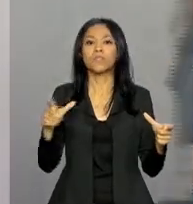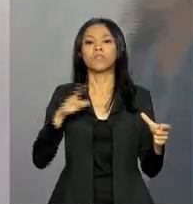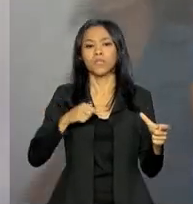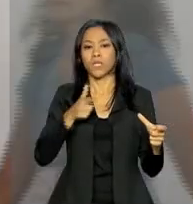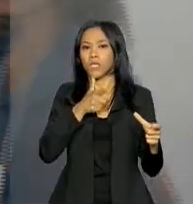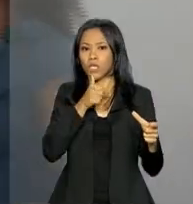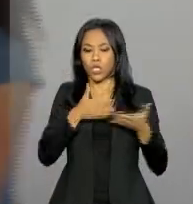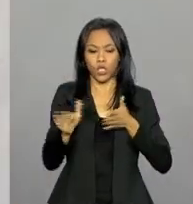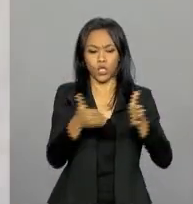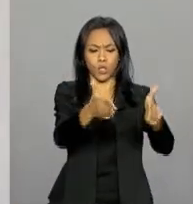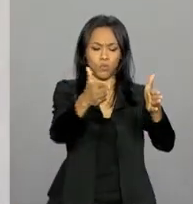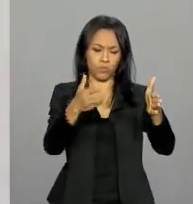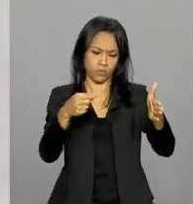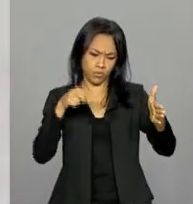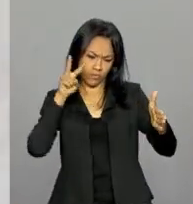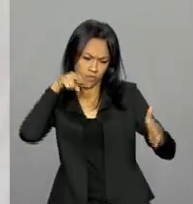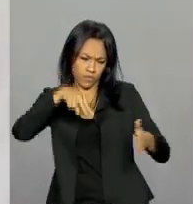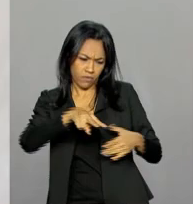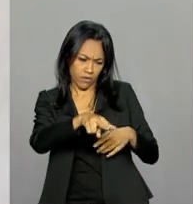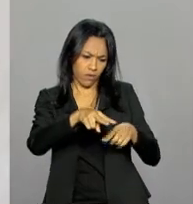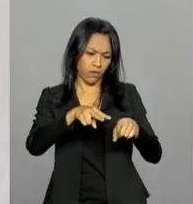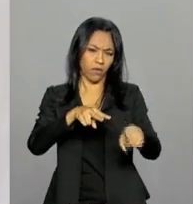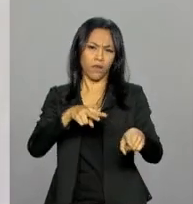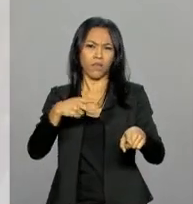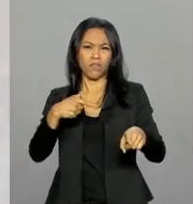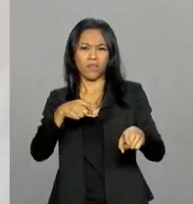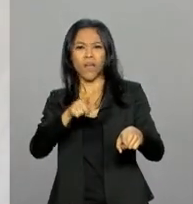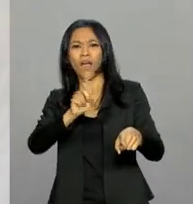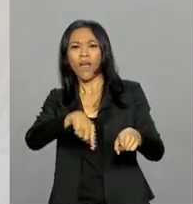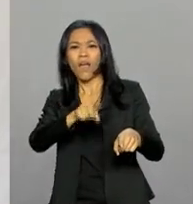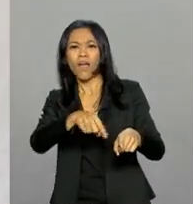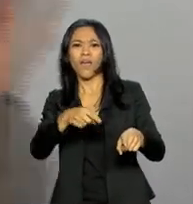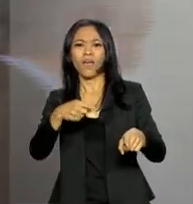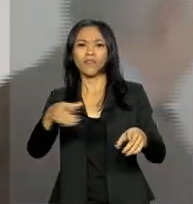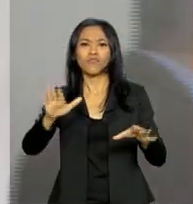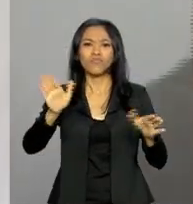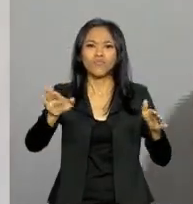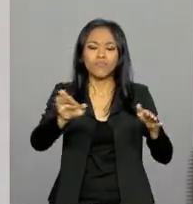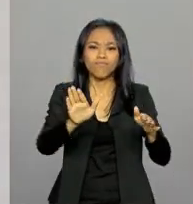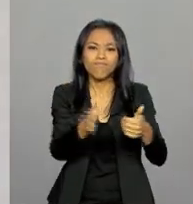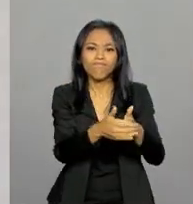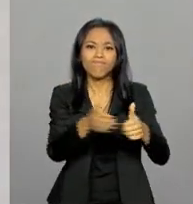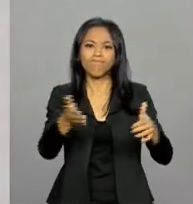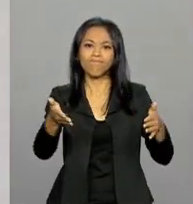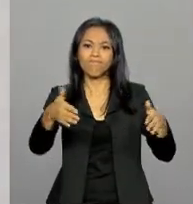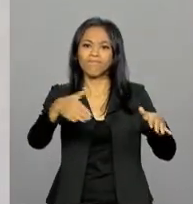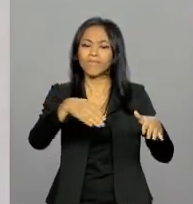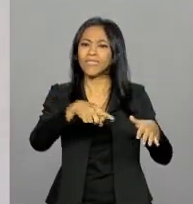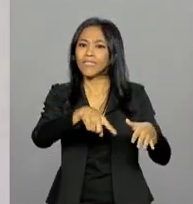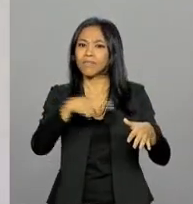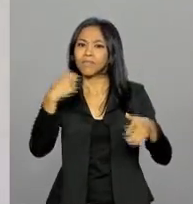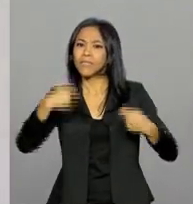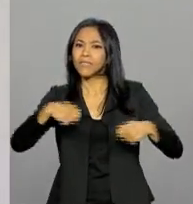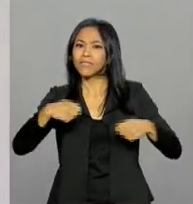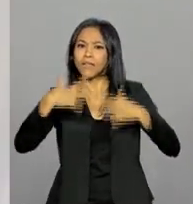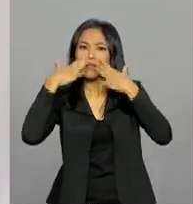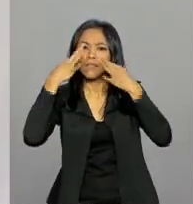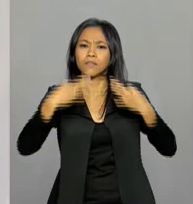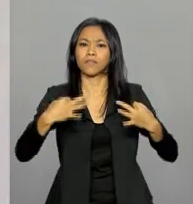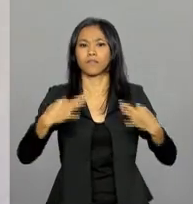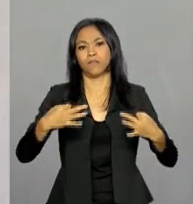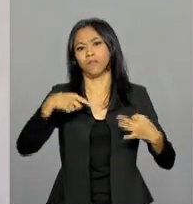hoje estão cobertos e hoje são esgotos a céu aberto às vezes entubado então é preciso que a gente olhe com é uma tendência